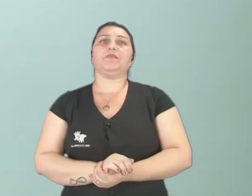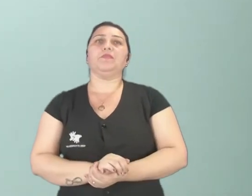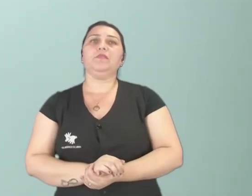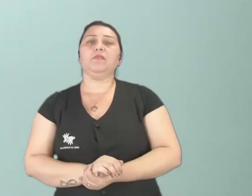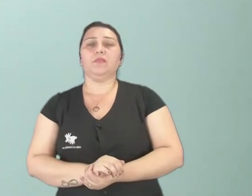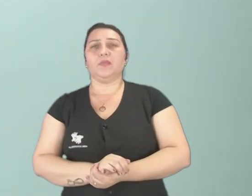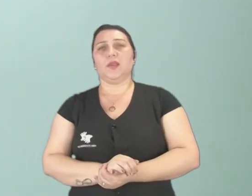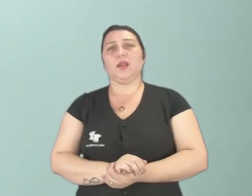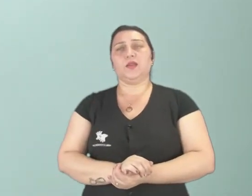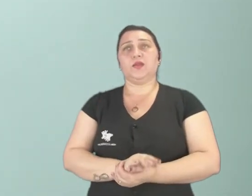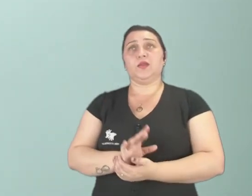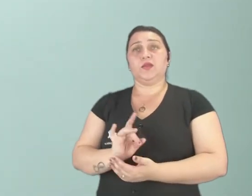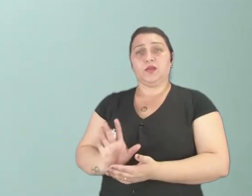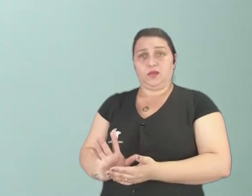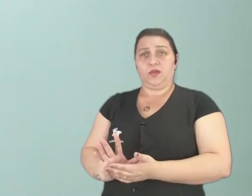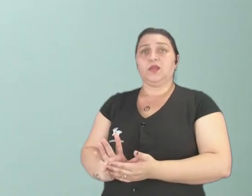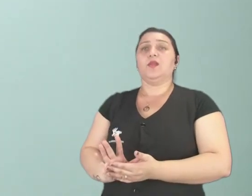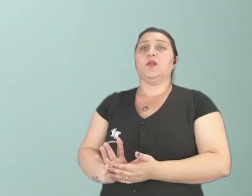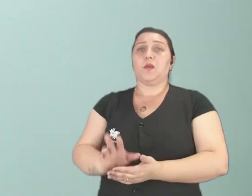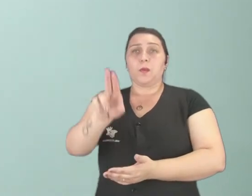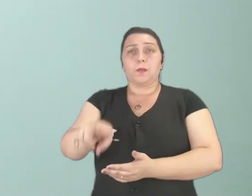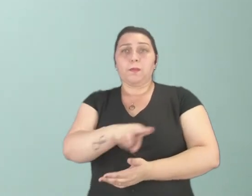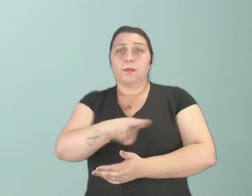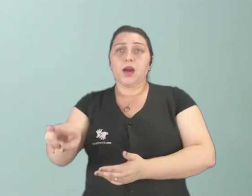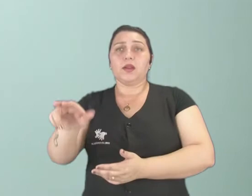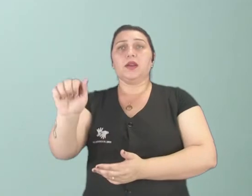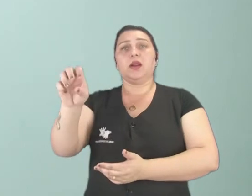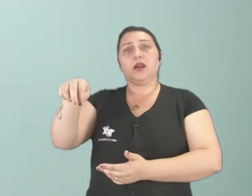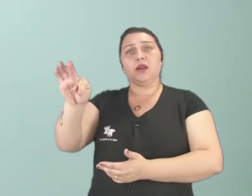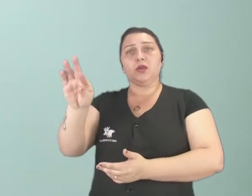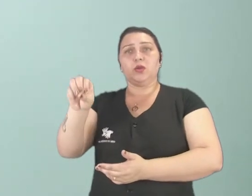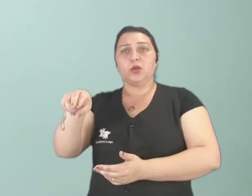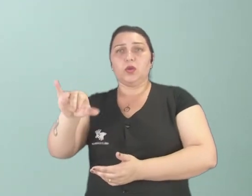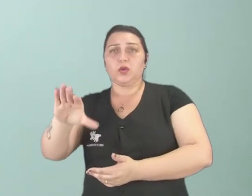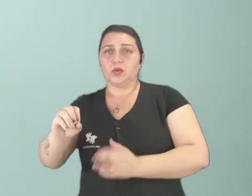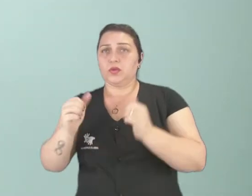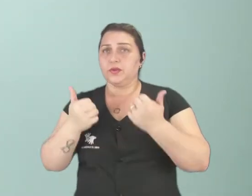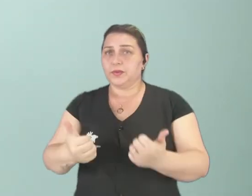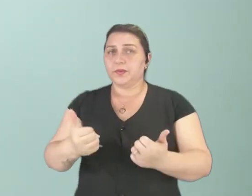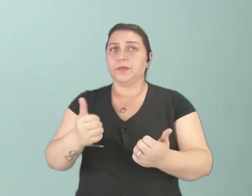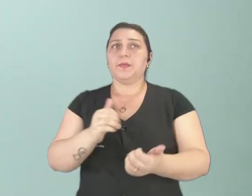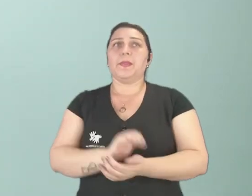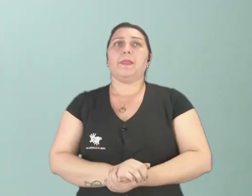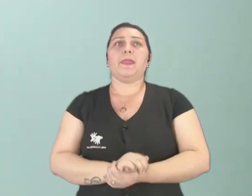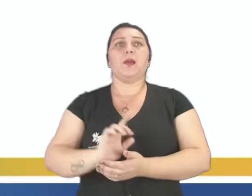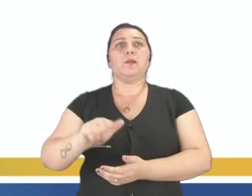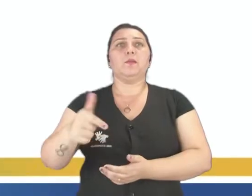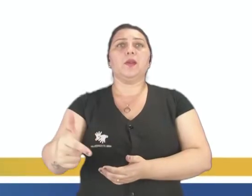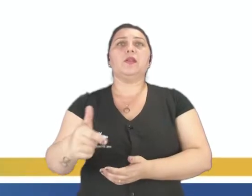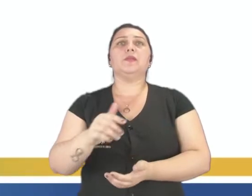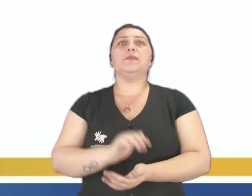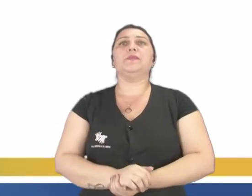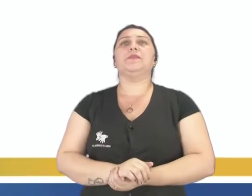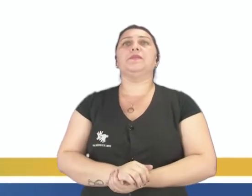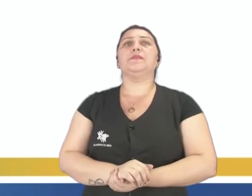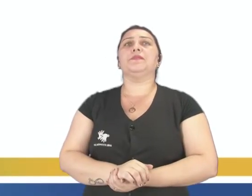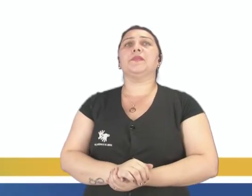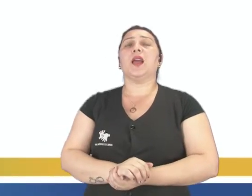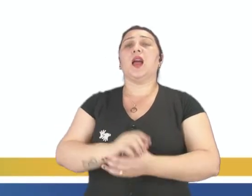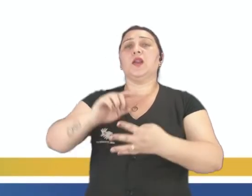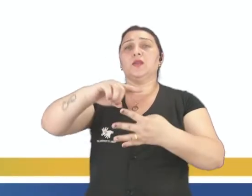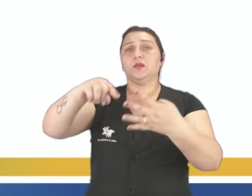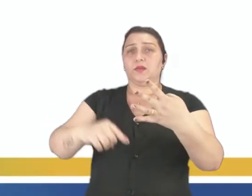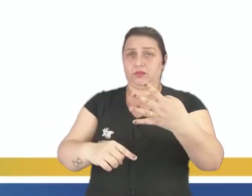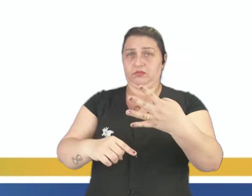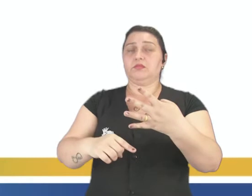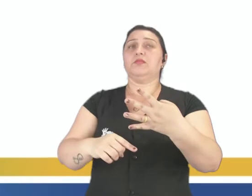Desses aqui nós estamos enfatizando o padre Antônio Vieira. Tá? Vamos ver o próximo. Todas as